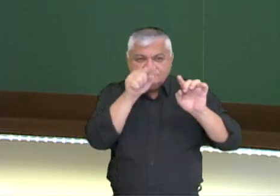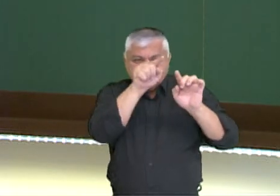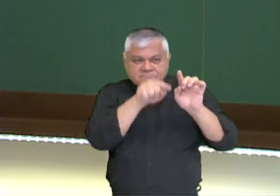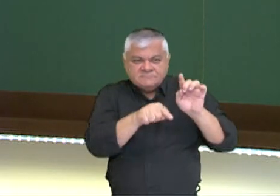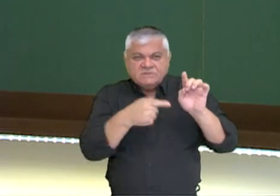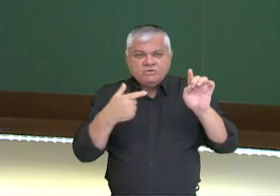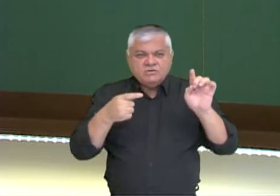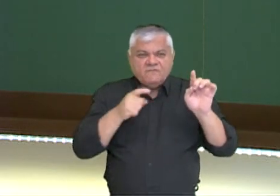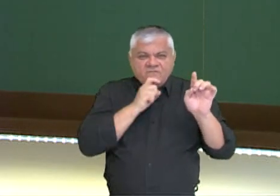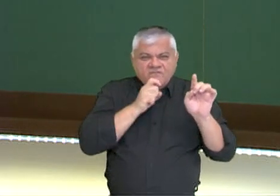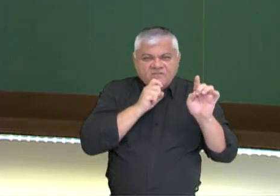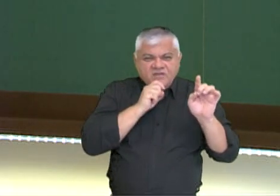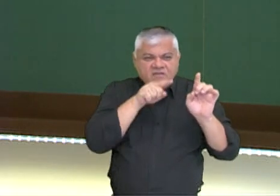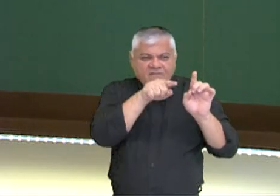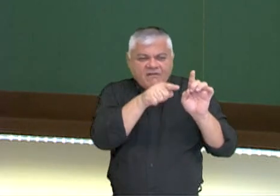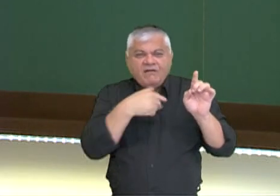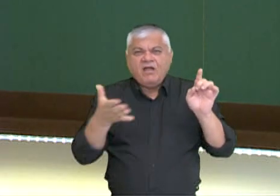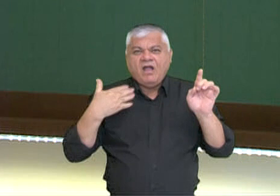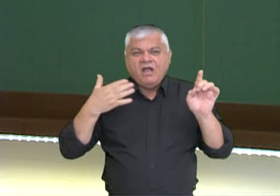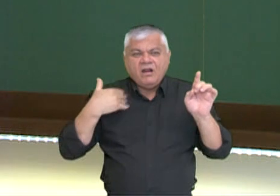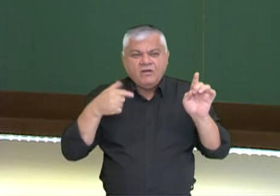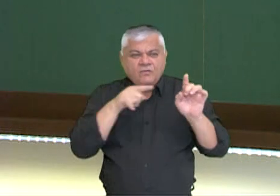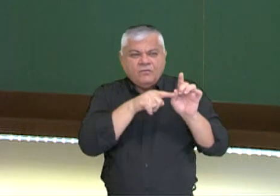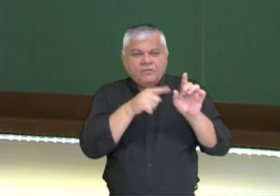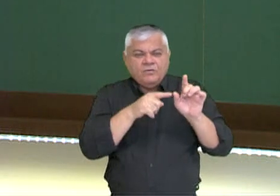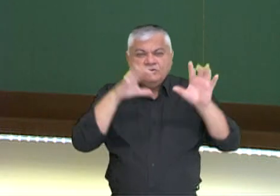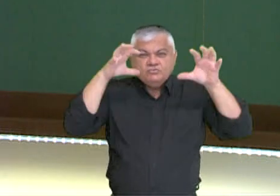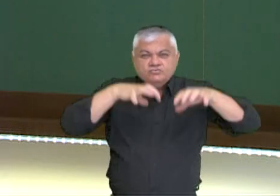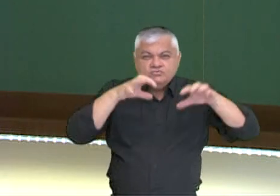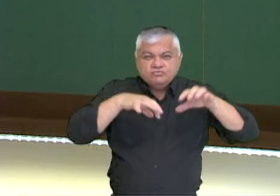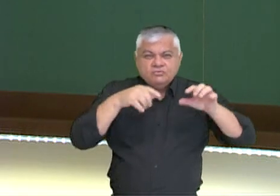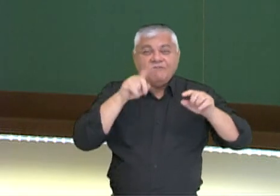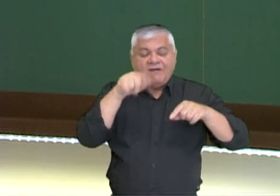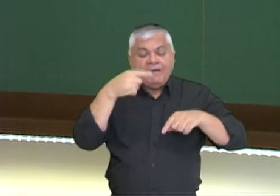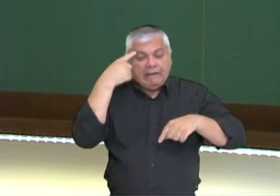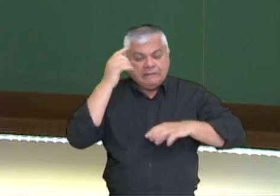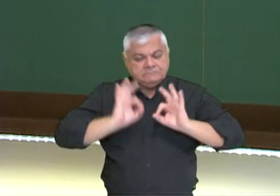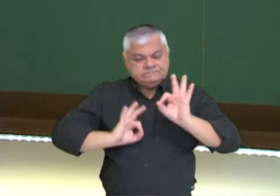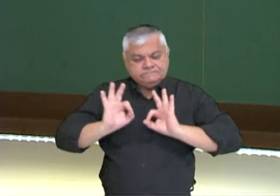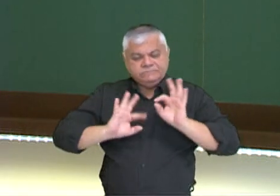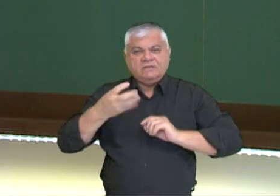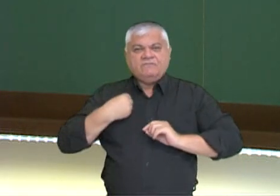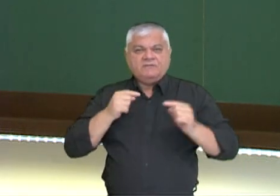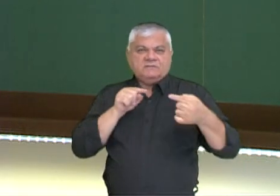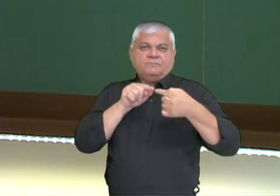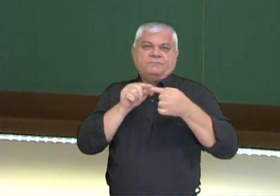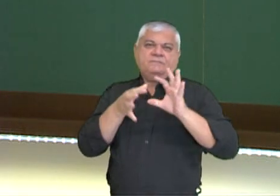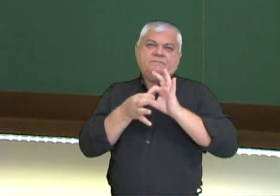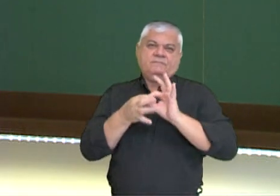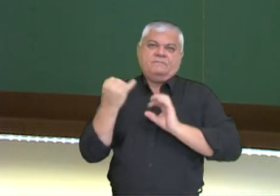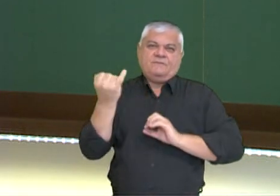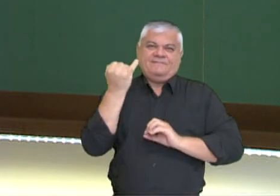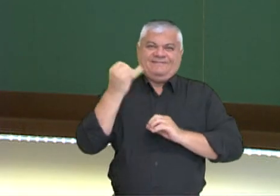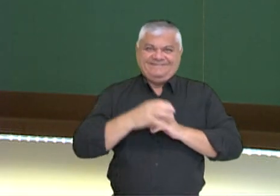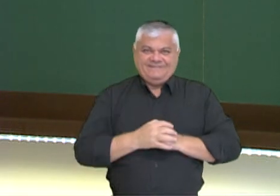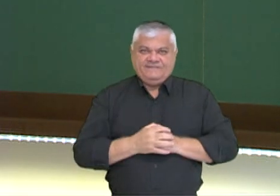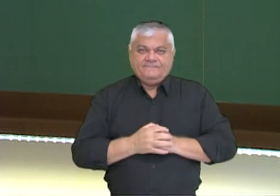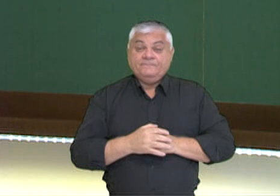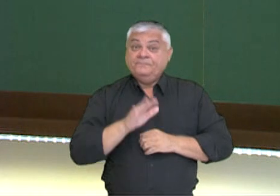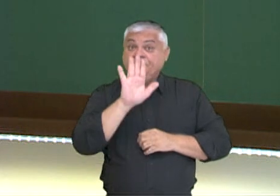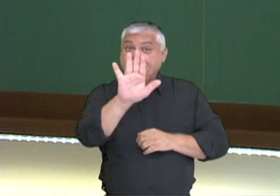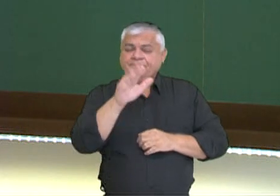a ideia do que traz essa previsão do tempo ali, certo? Então, por isso ela é bem importante. E com base